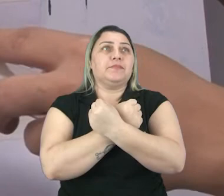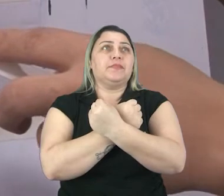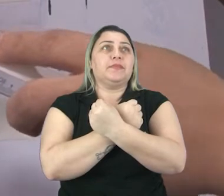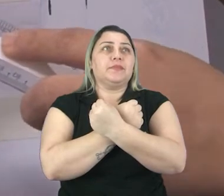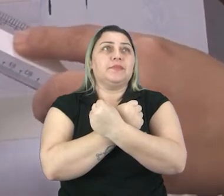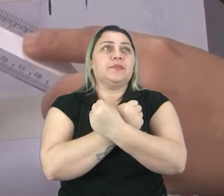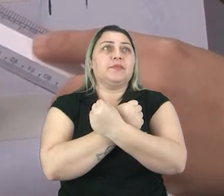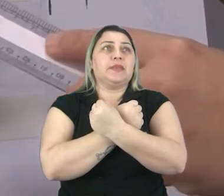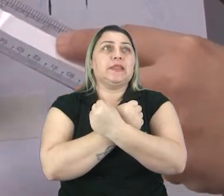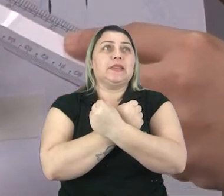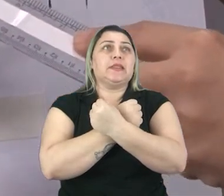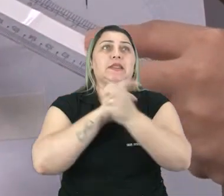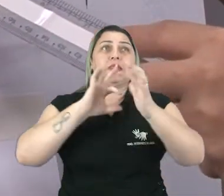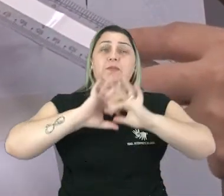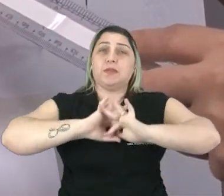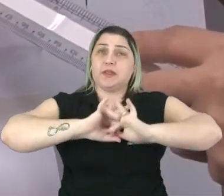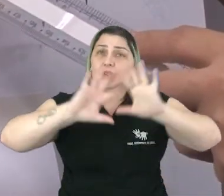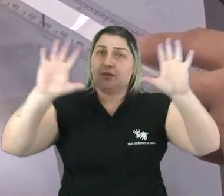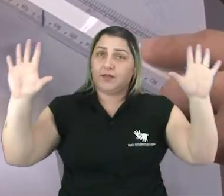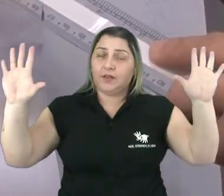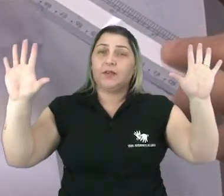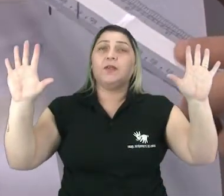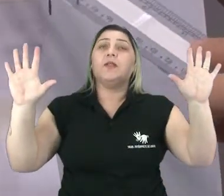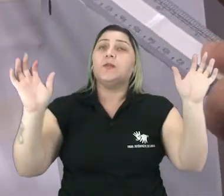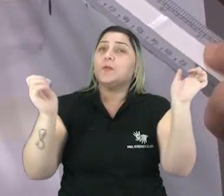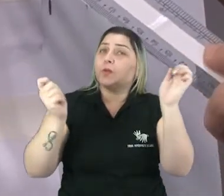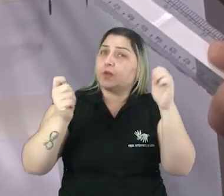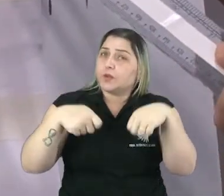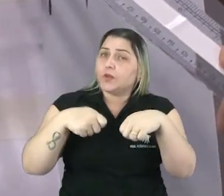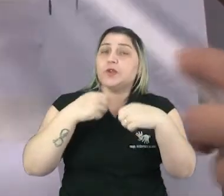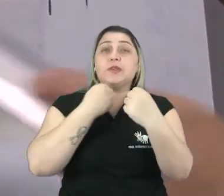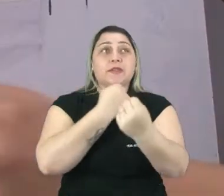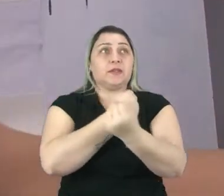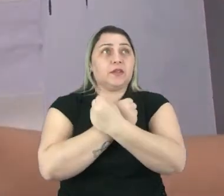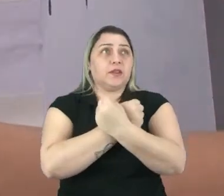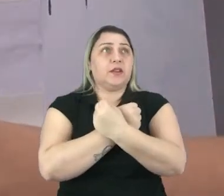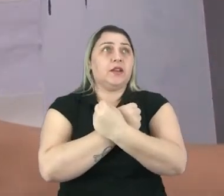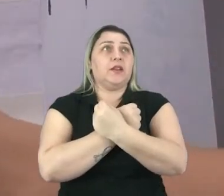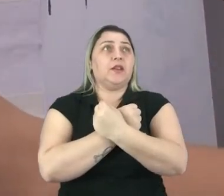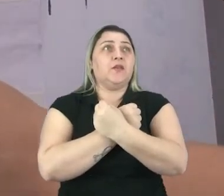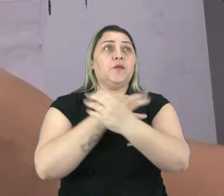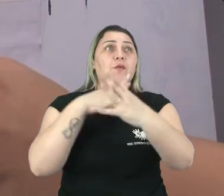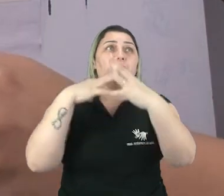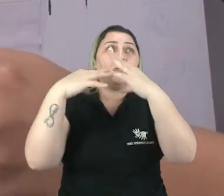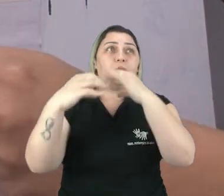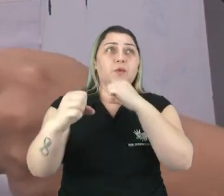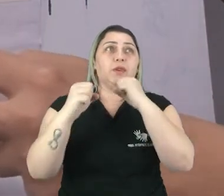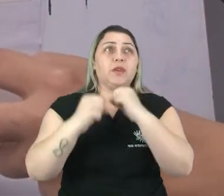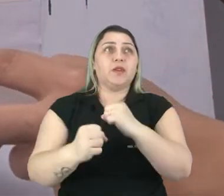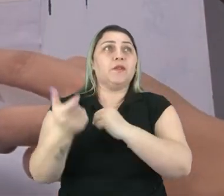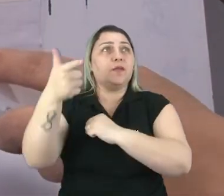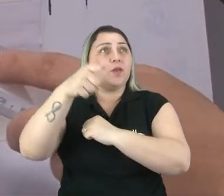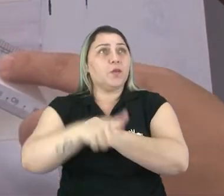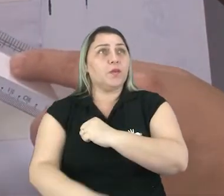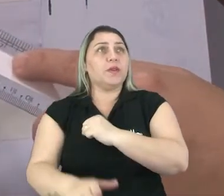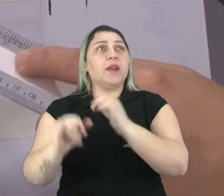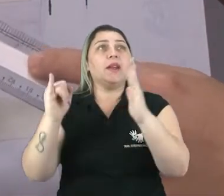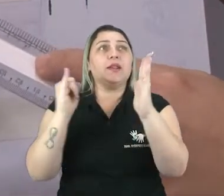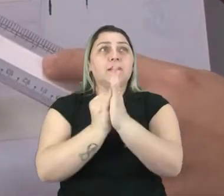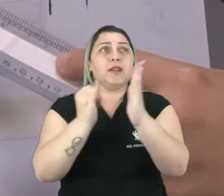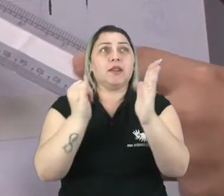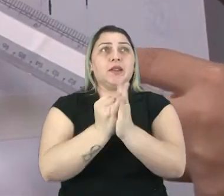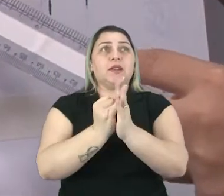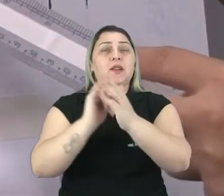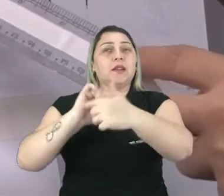que negros africanos se libertaram da sua condição de escravos e puderam recuperar sua